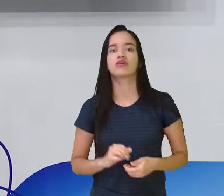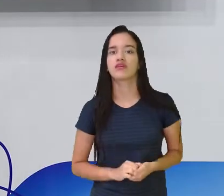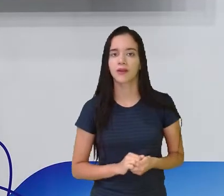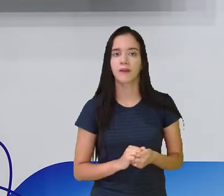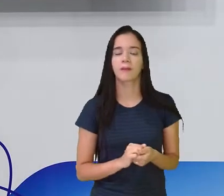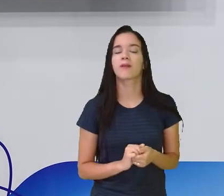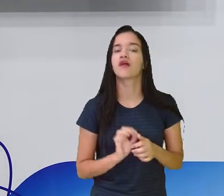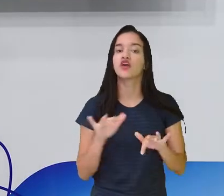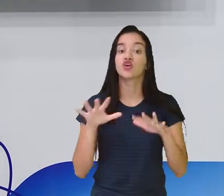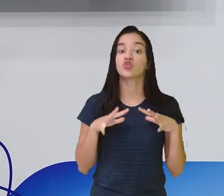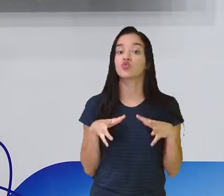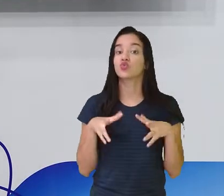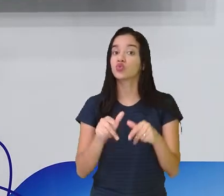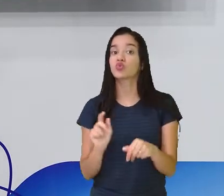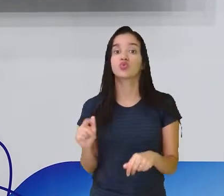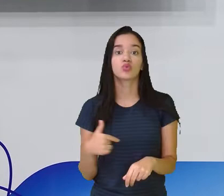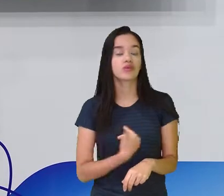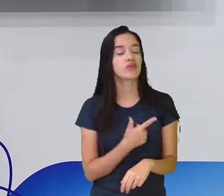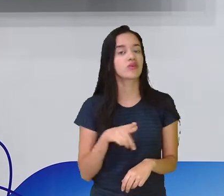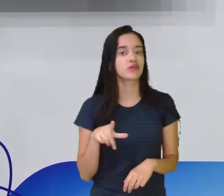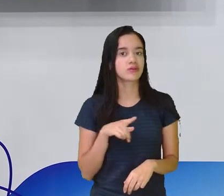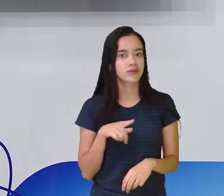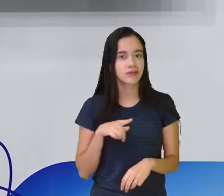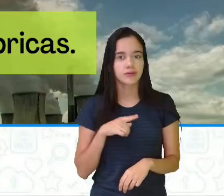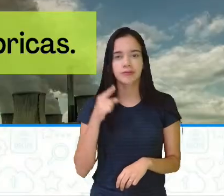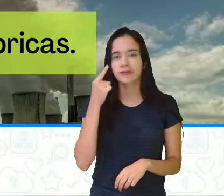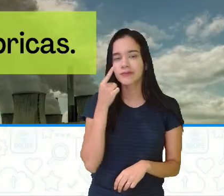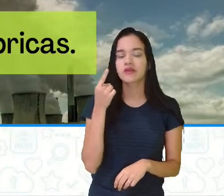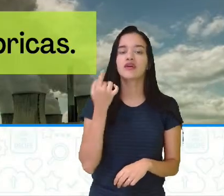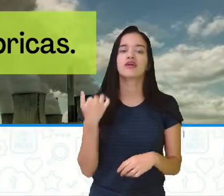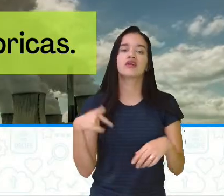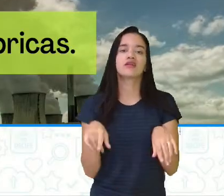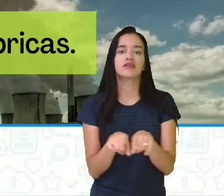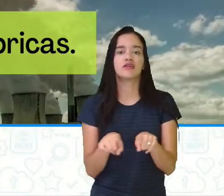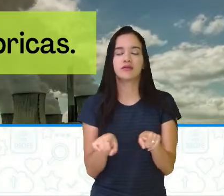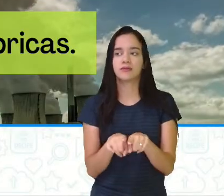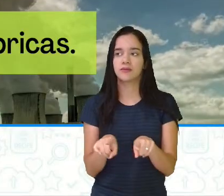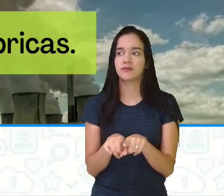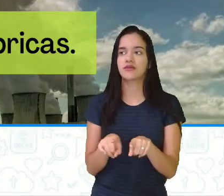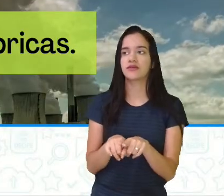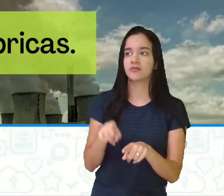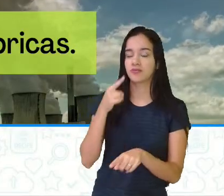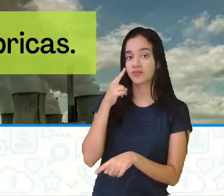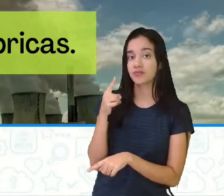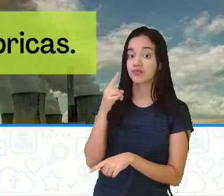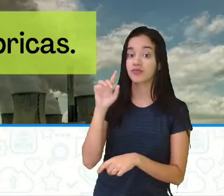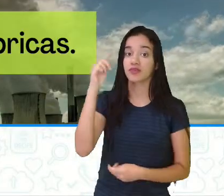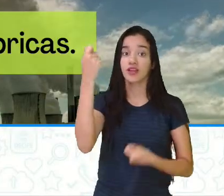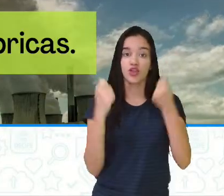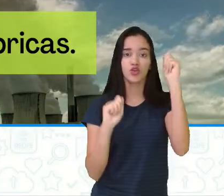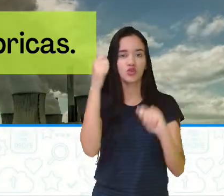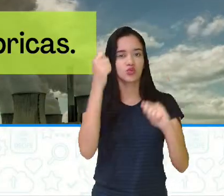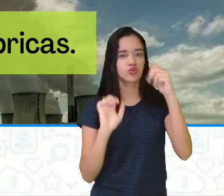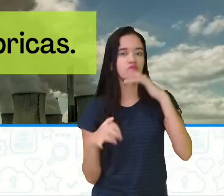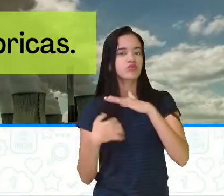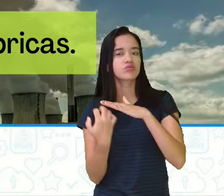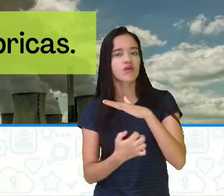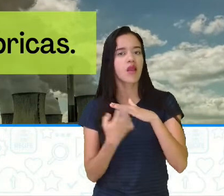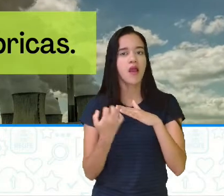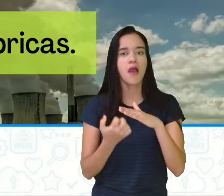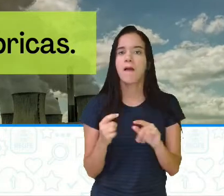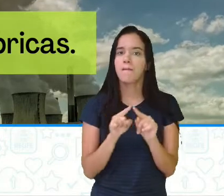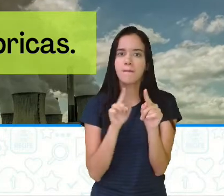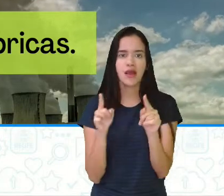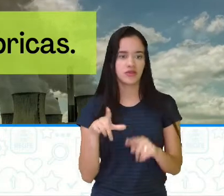jogar fora? Tudo isso a gente tem que ter em conta, tá? Adotar filtros das indústrias e fábricas. Ah, professora Sinara, mas eu não